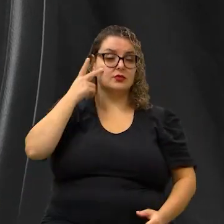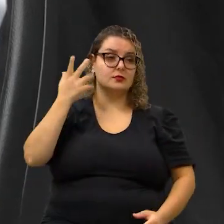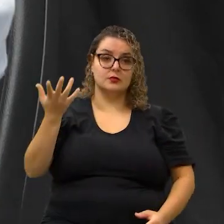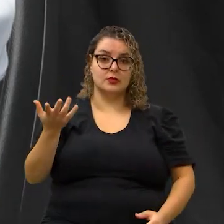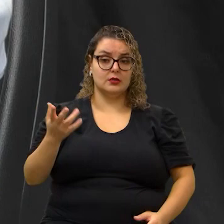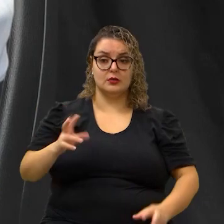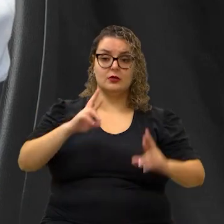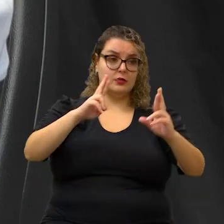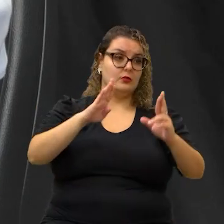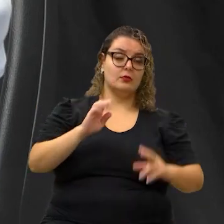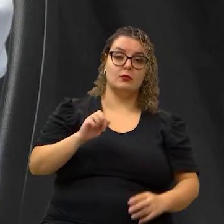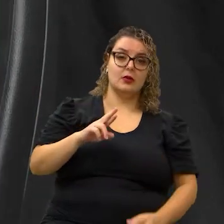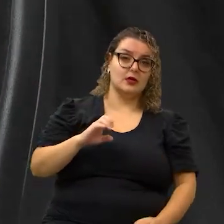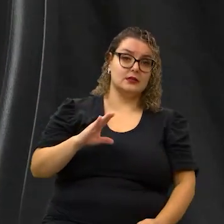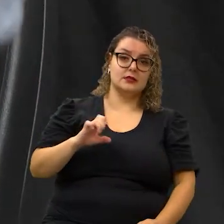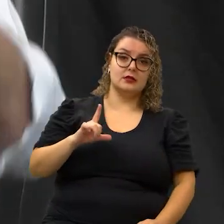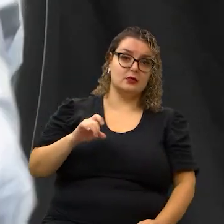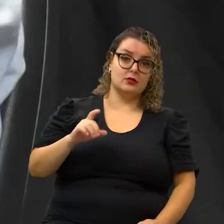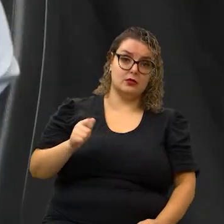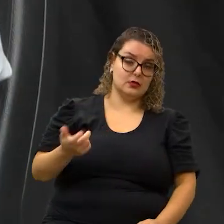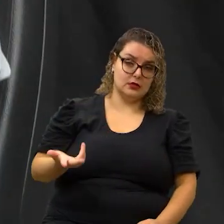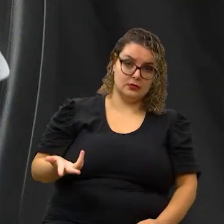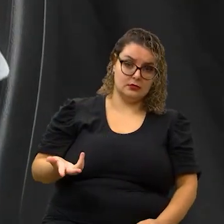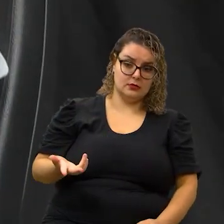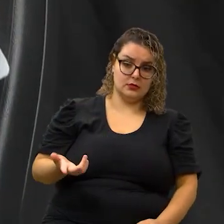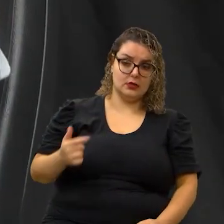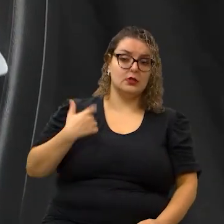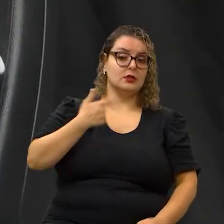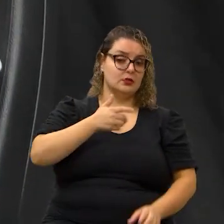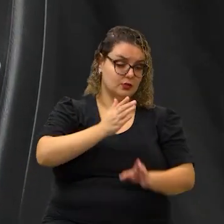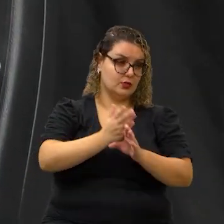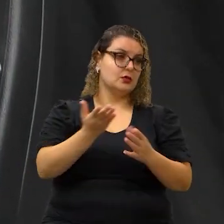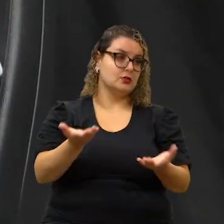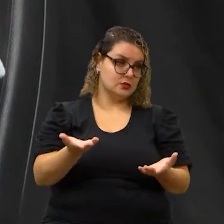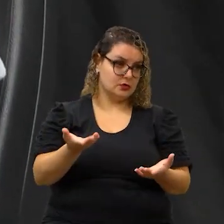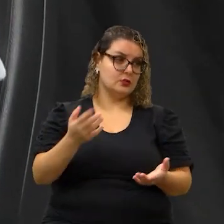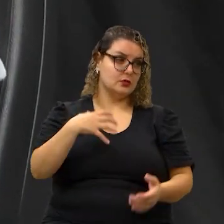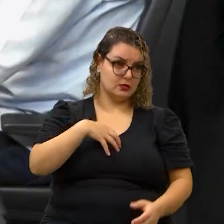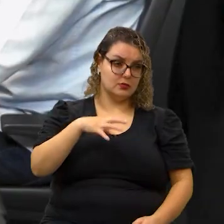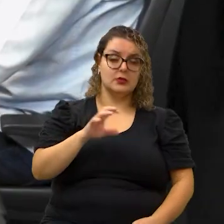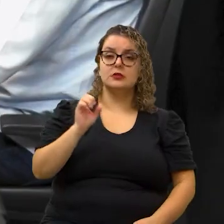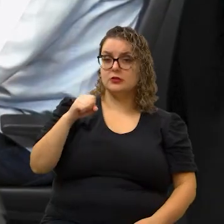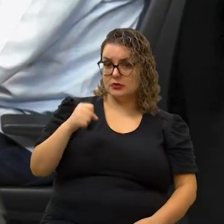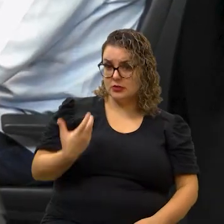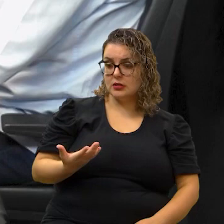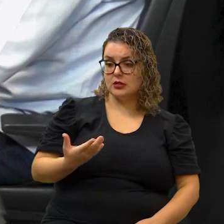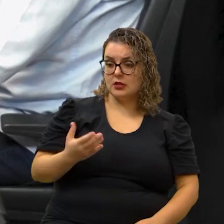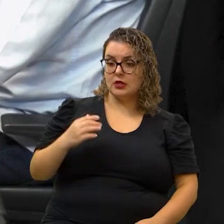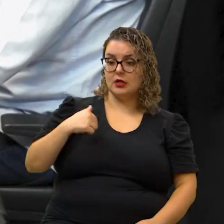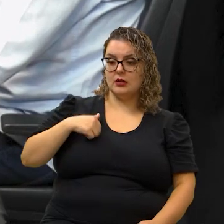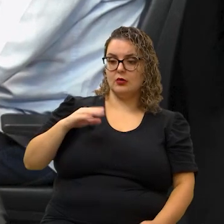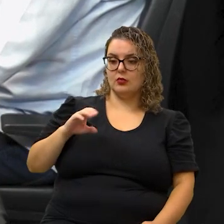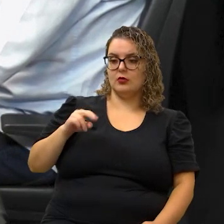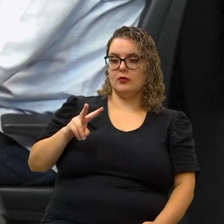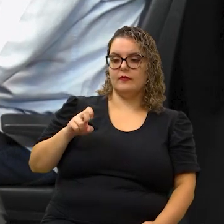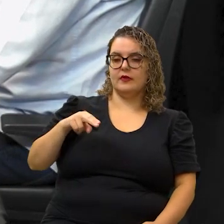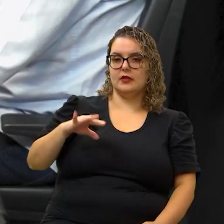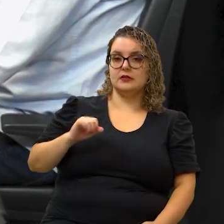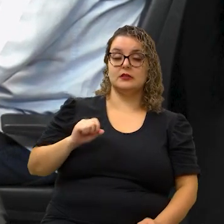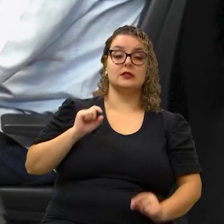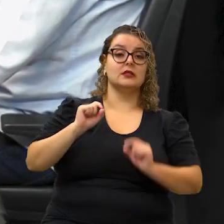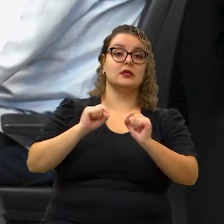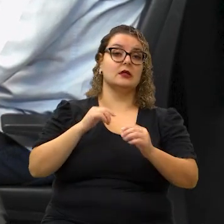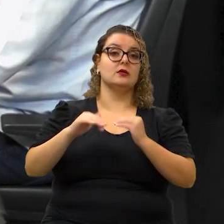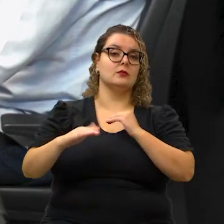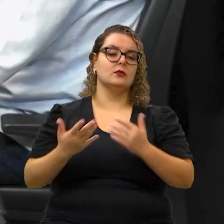time de São Paulo, ou ele vai torcer para o Barcelona. Sim. Então, na época... Que a gente encontra bastante isso, né? Eu convenci o presidente,